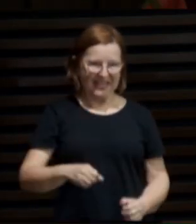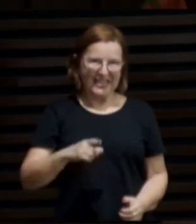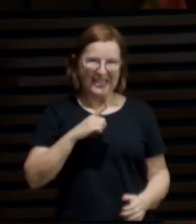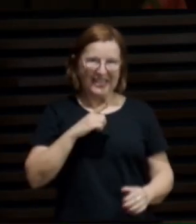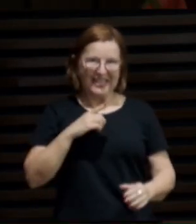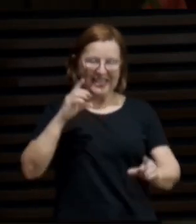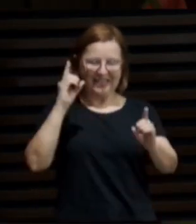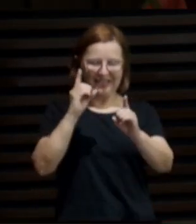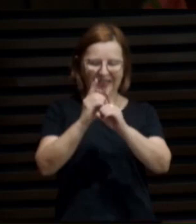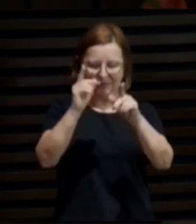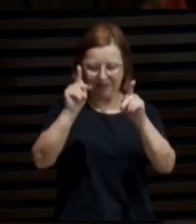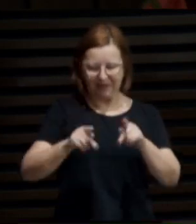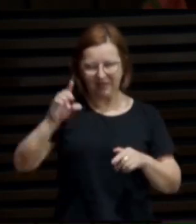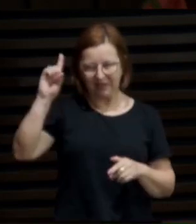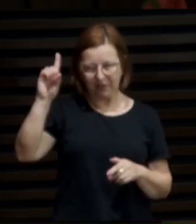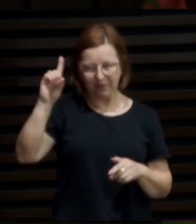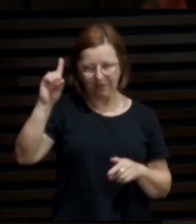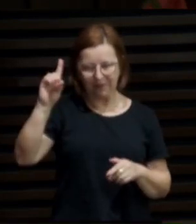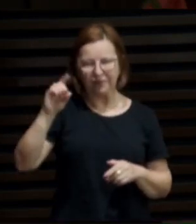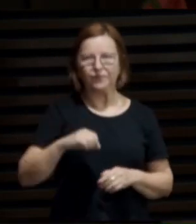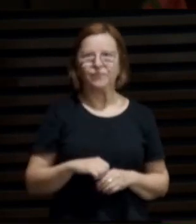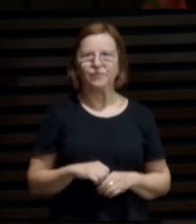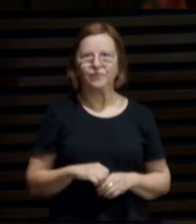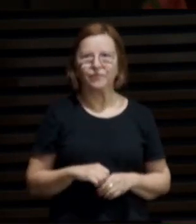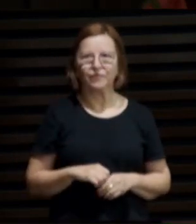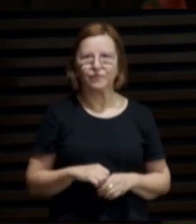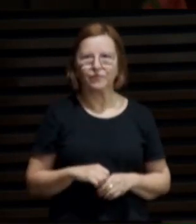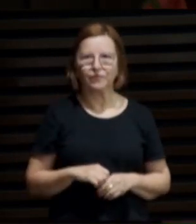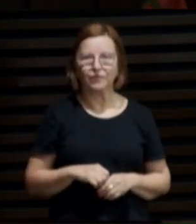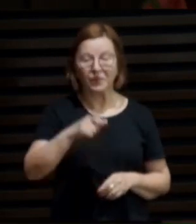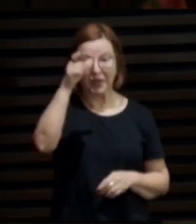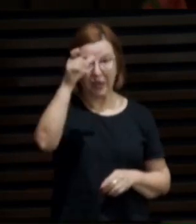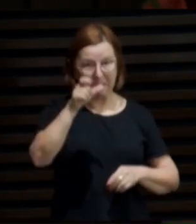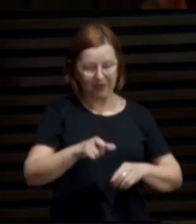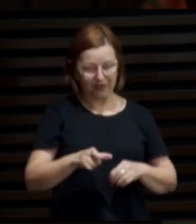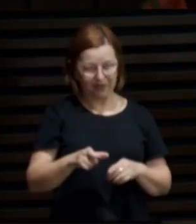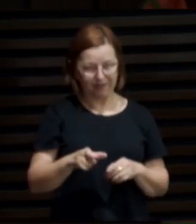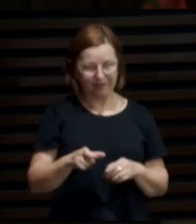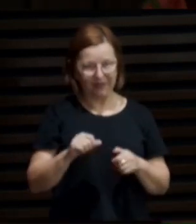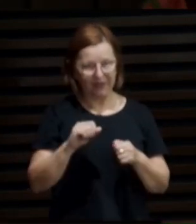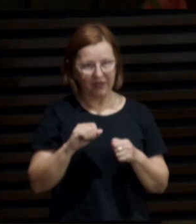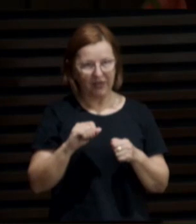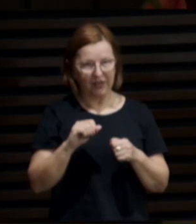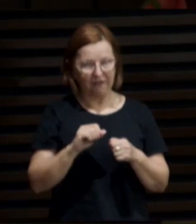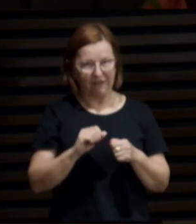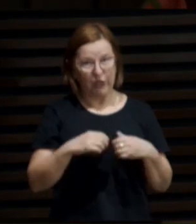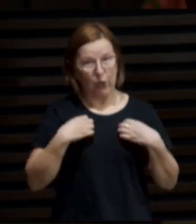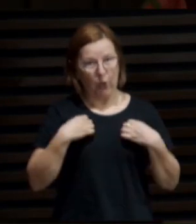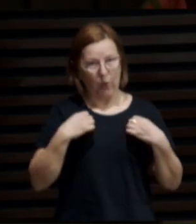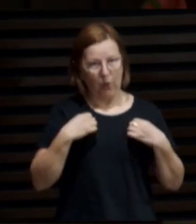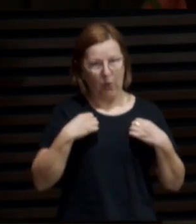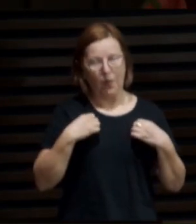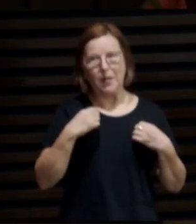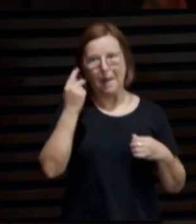Deus. Enquanto o homem faz os seus modelos para se vestir, para